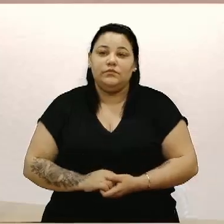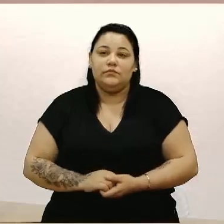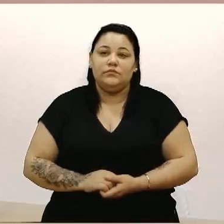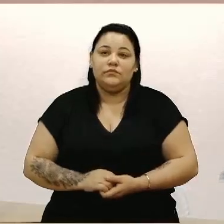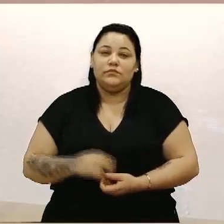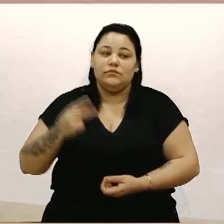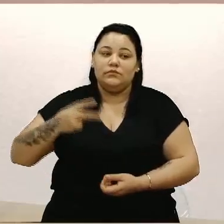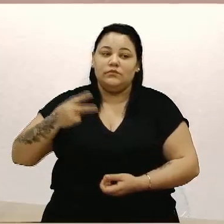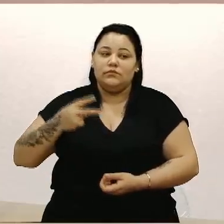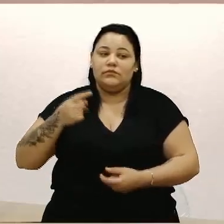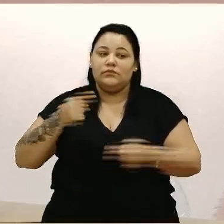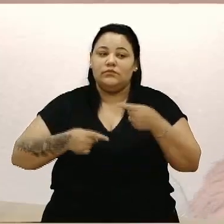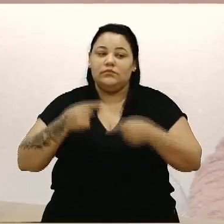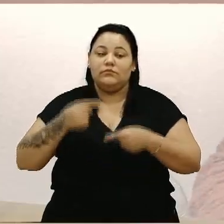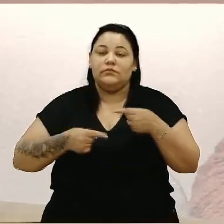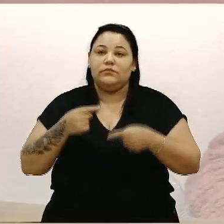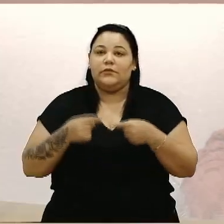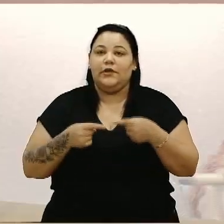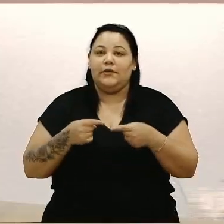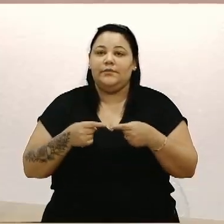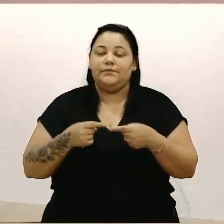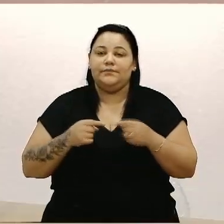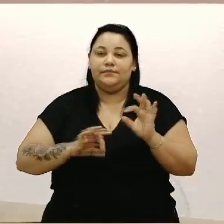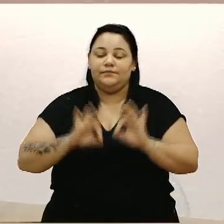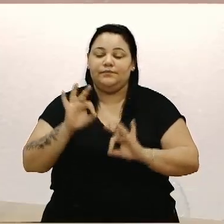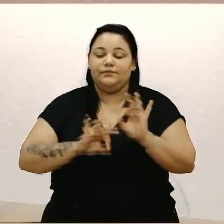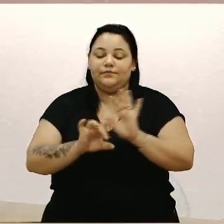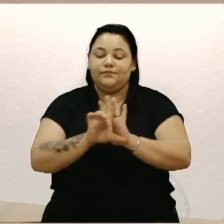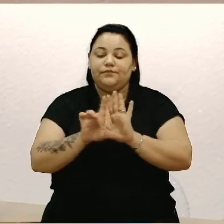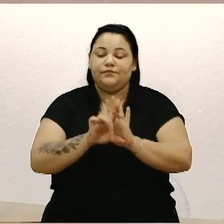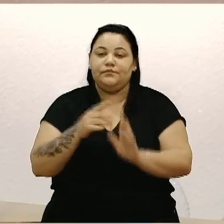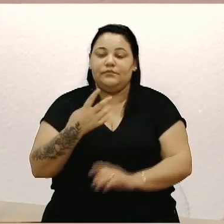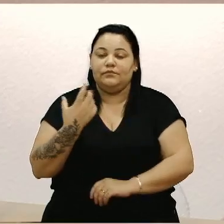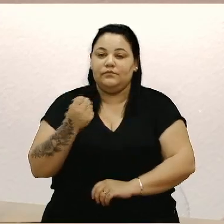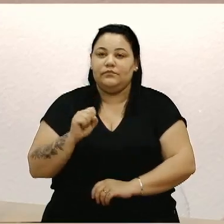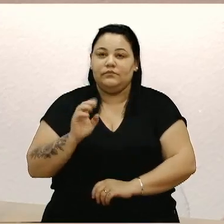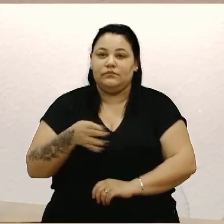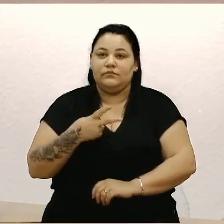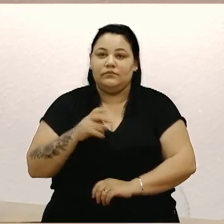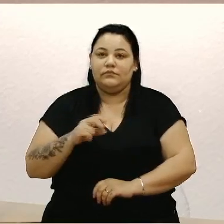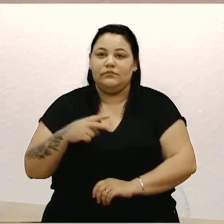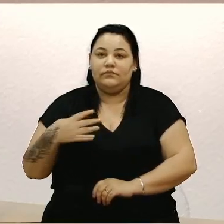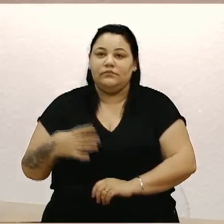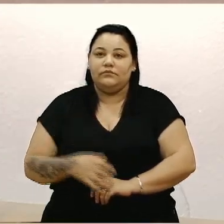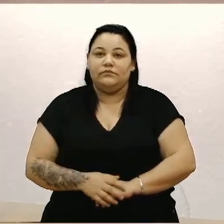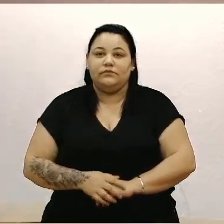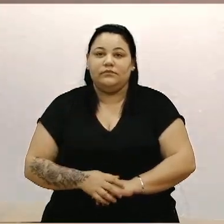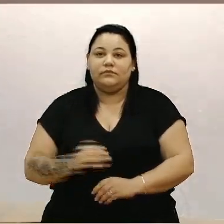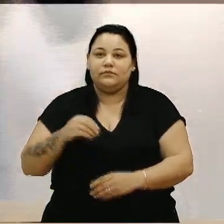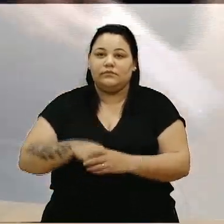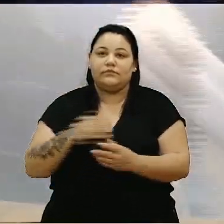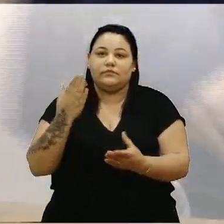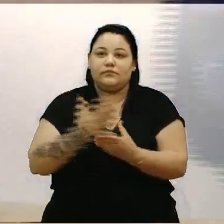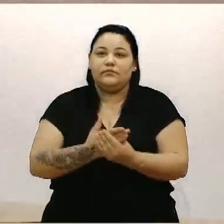Segunda discussão e votação, o projeto de lei número 48/2024, contido no processo número